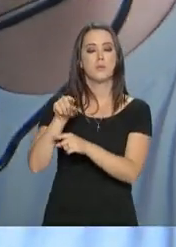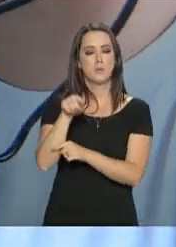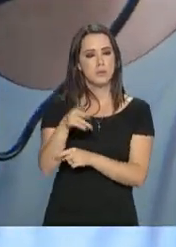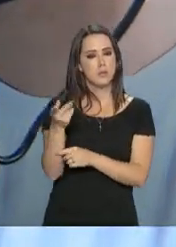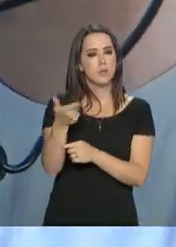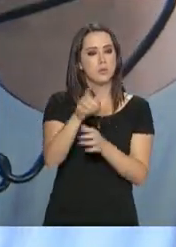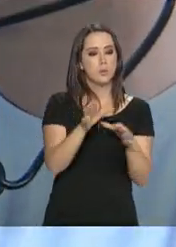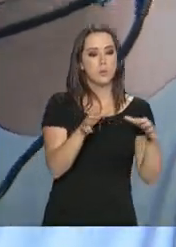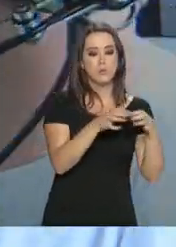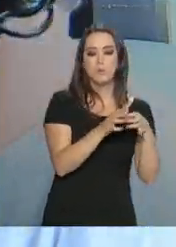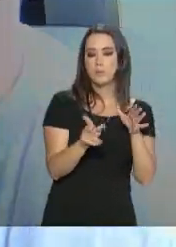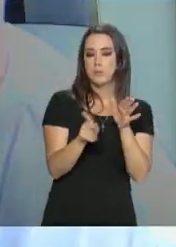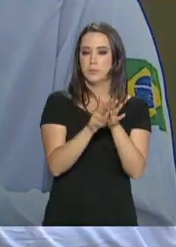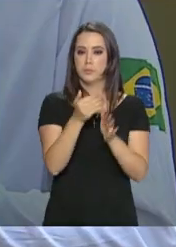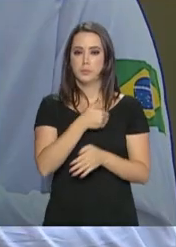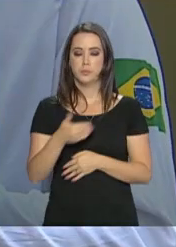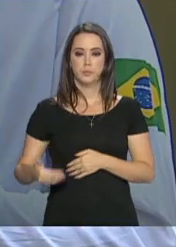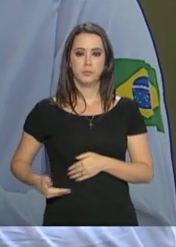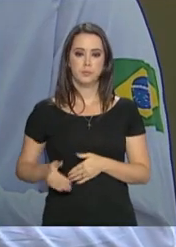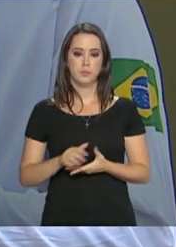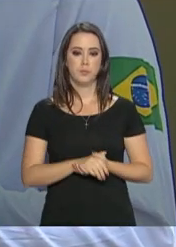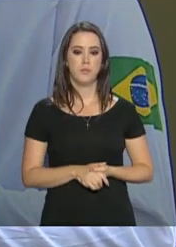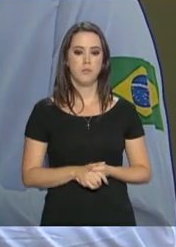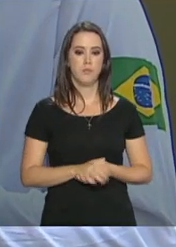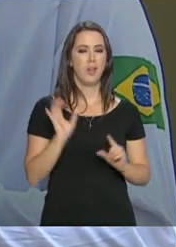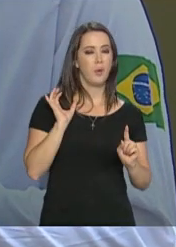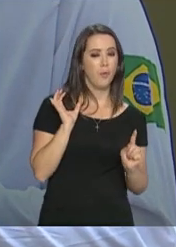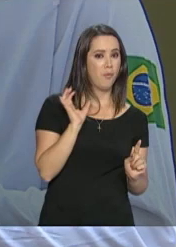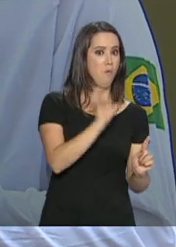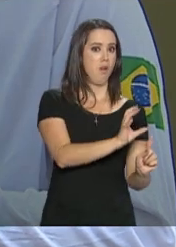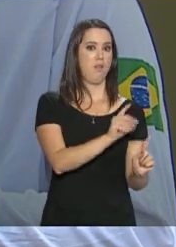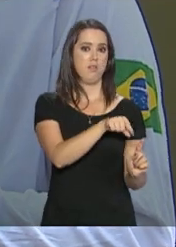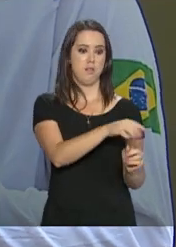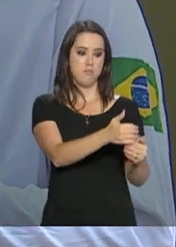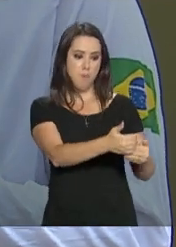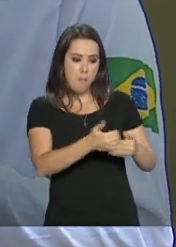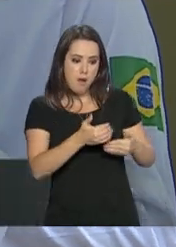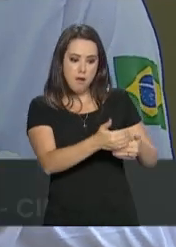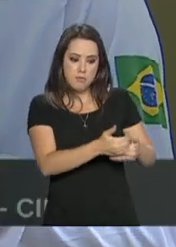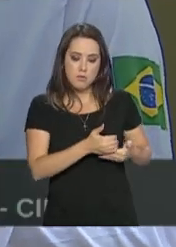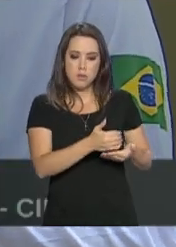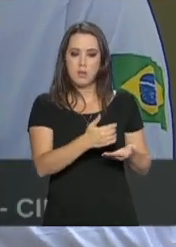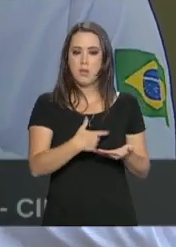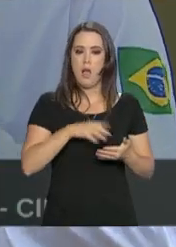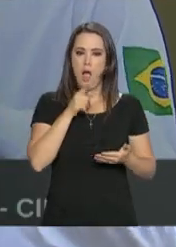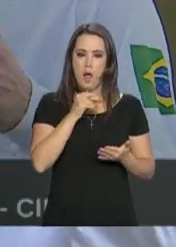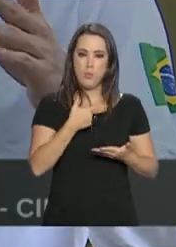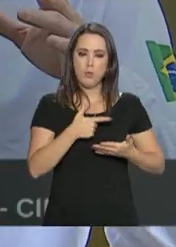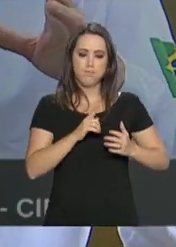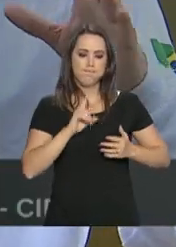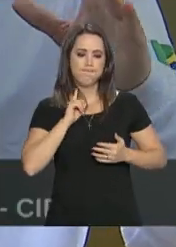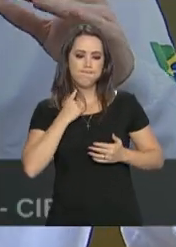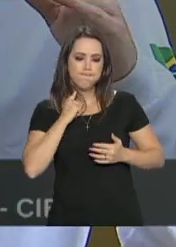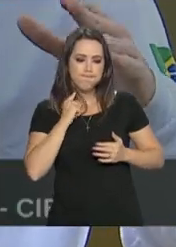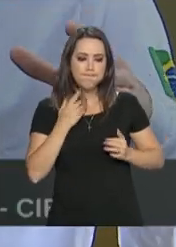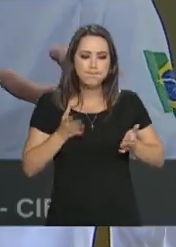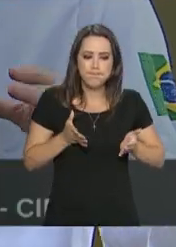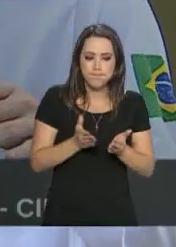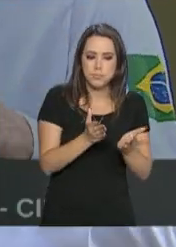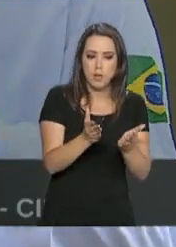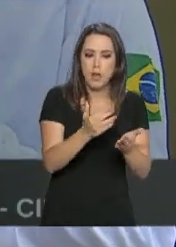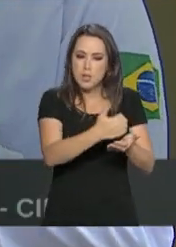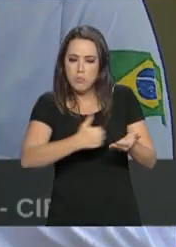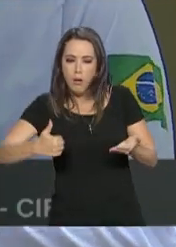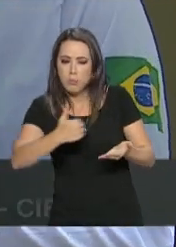outras organizações públicas. Você tem um impacto muito grande em retirada de qualquer rejeito, seja ele disposto na calha do